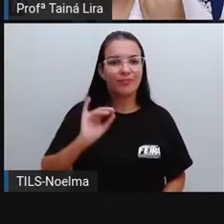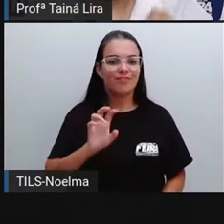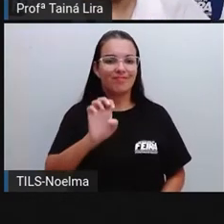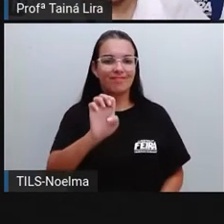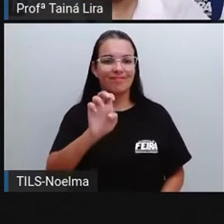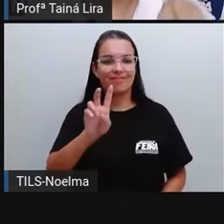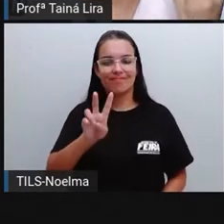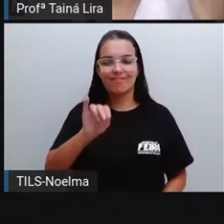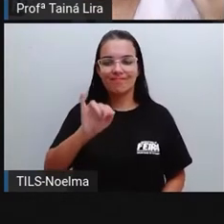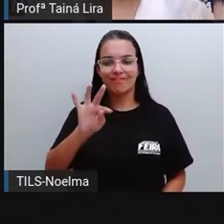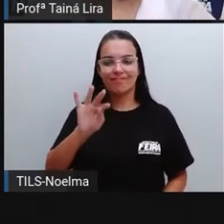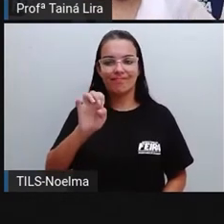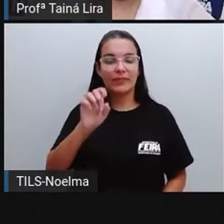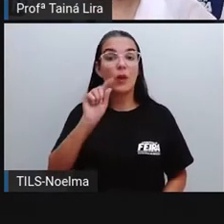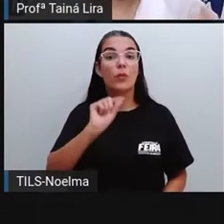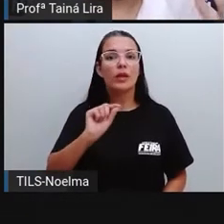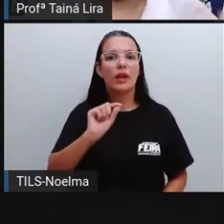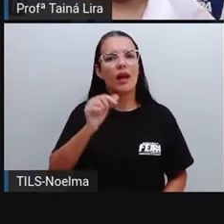jovens. Evite